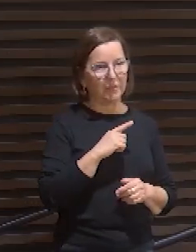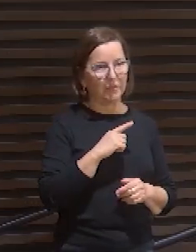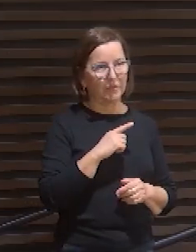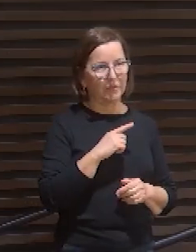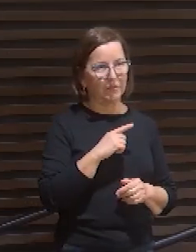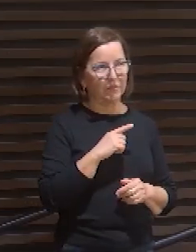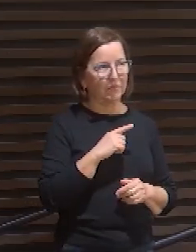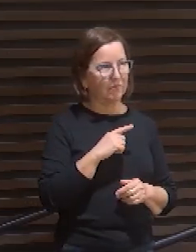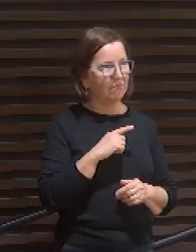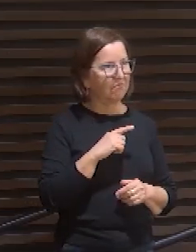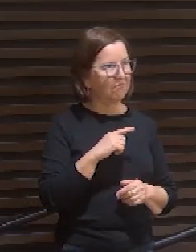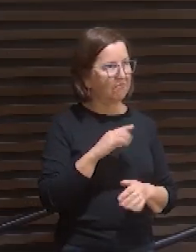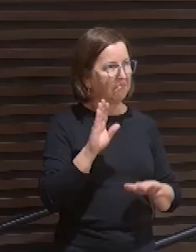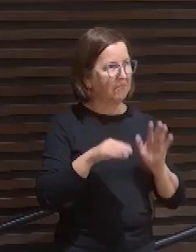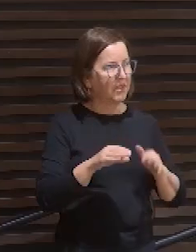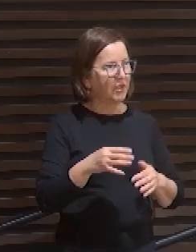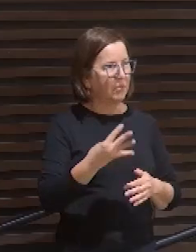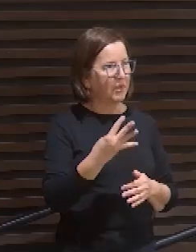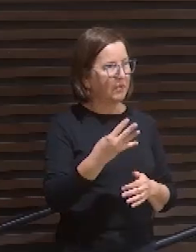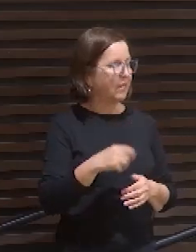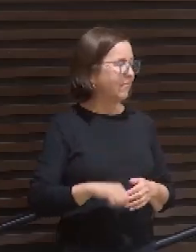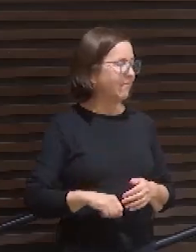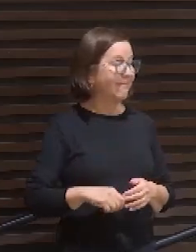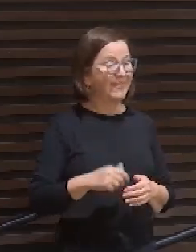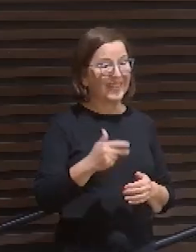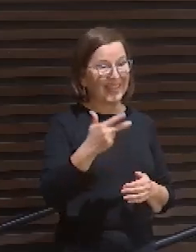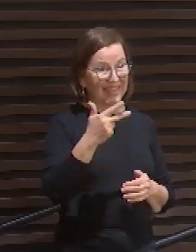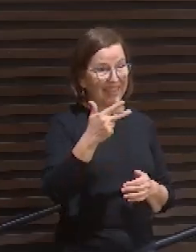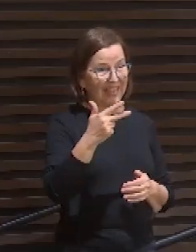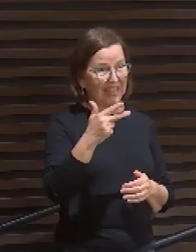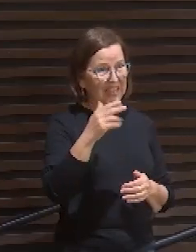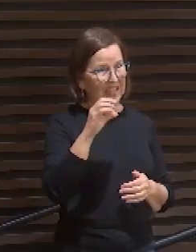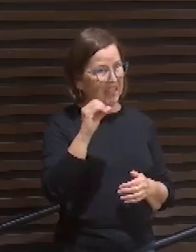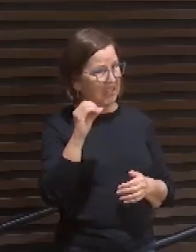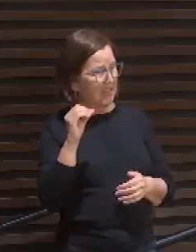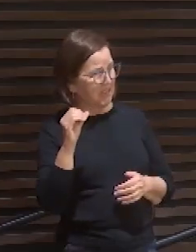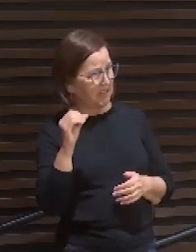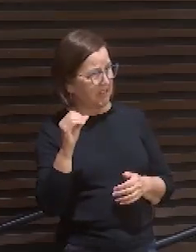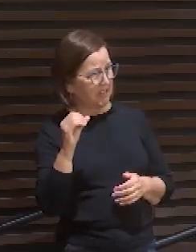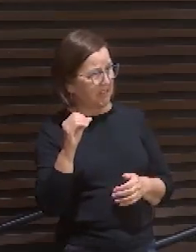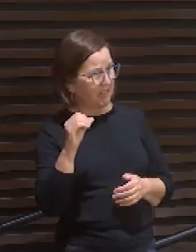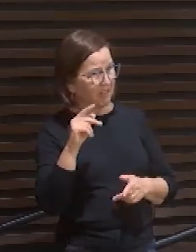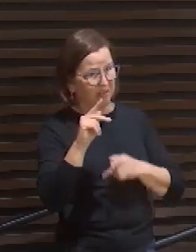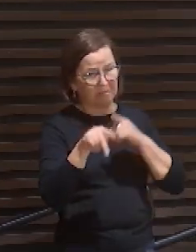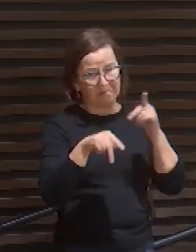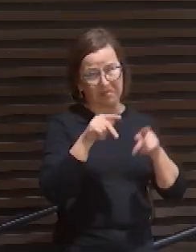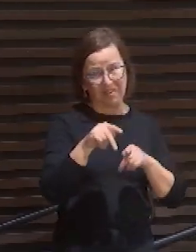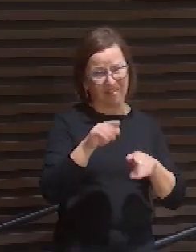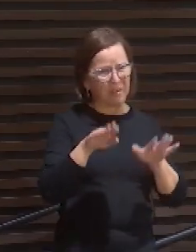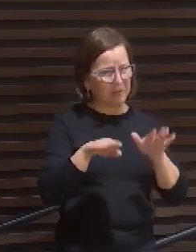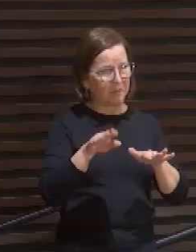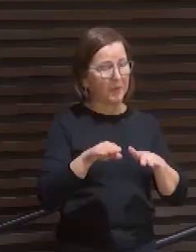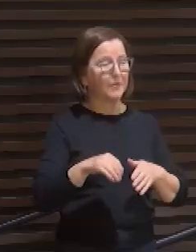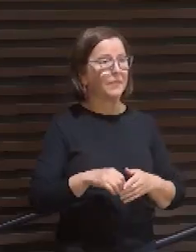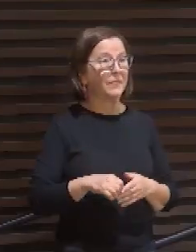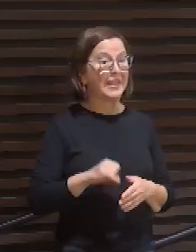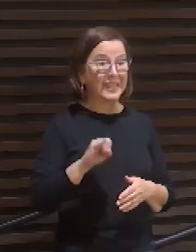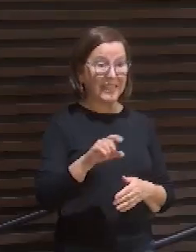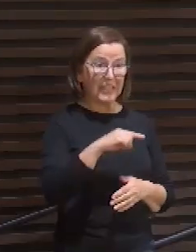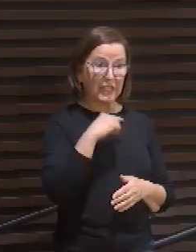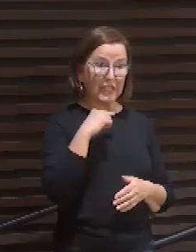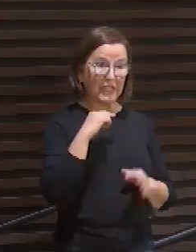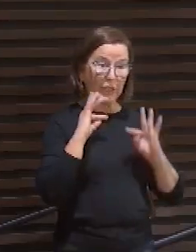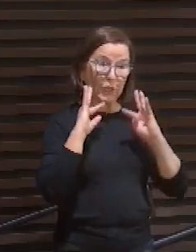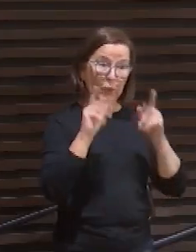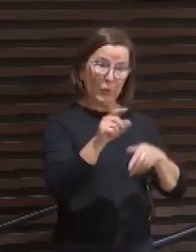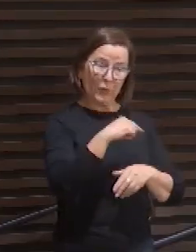auditório, umas 300 pessoas, talvez sim, talvez não. Se todos nós